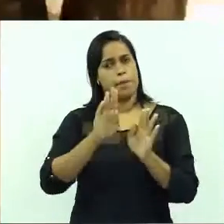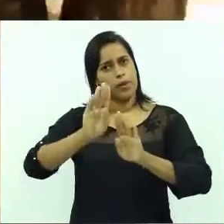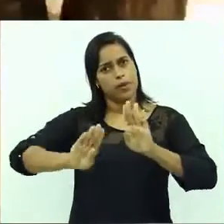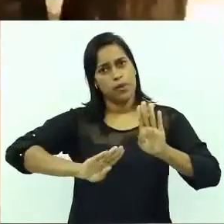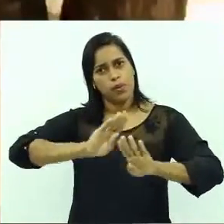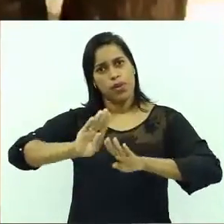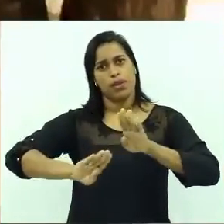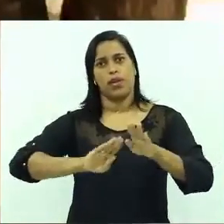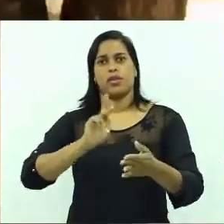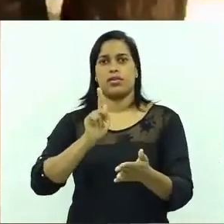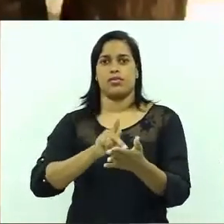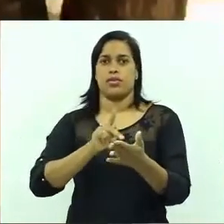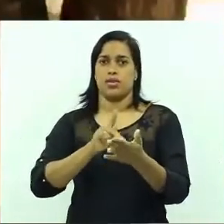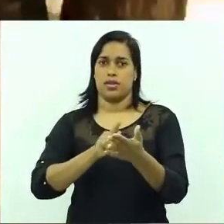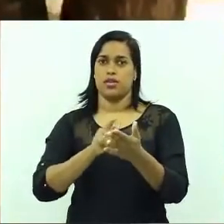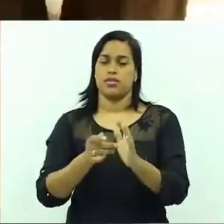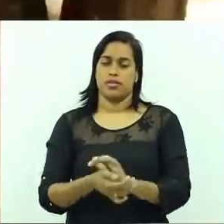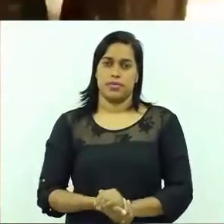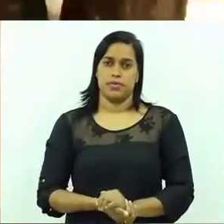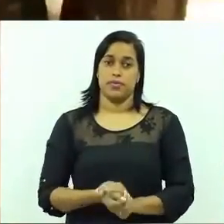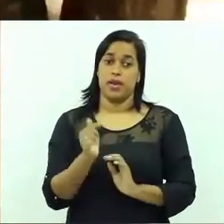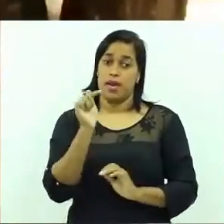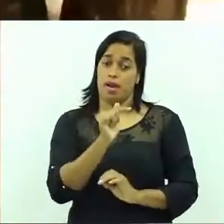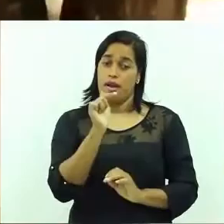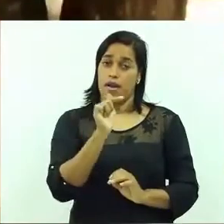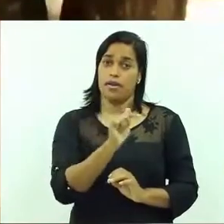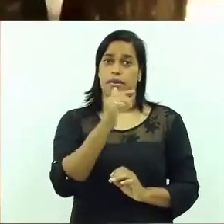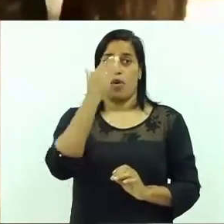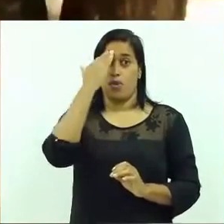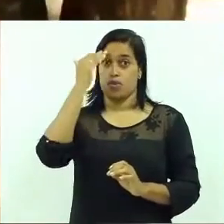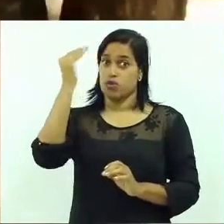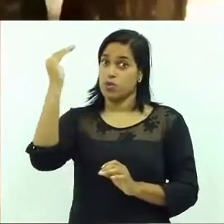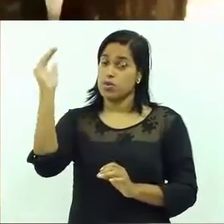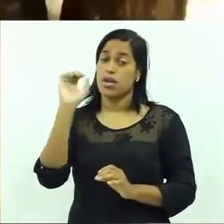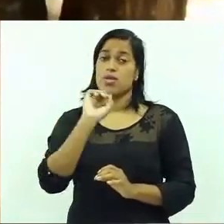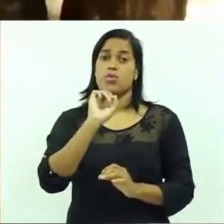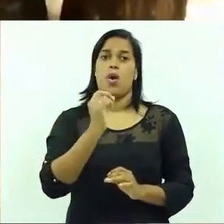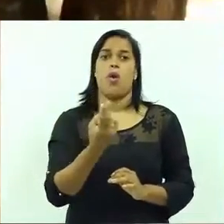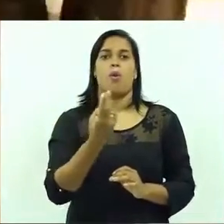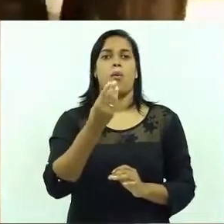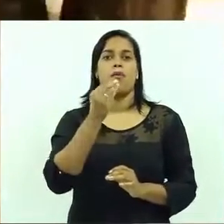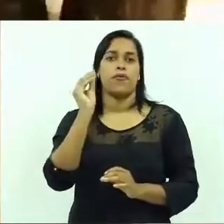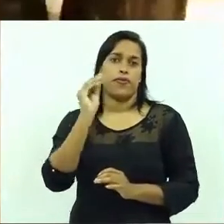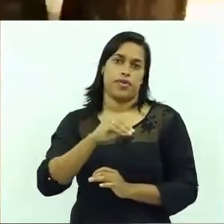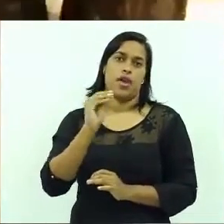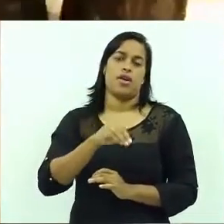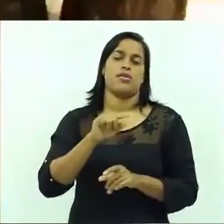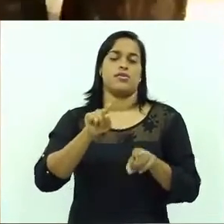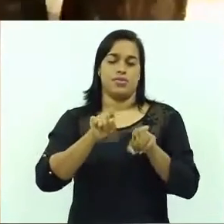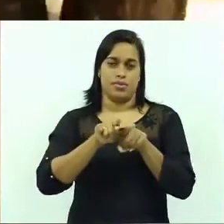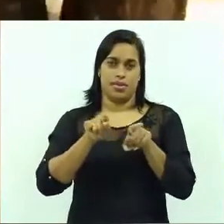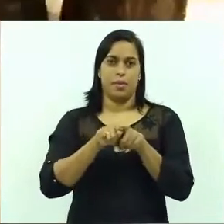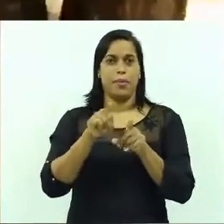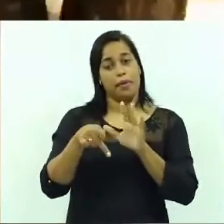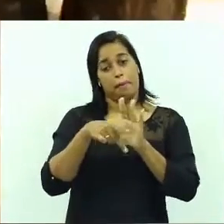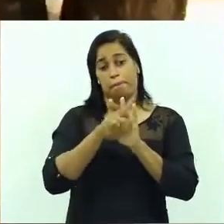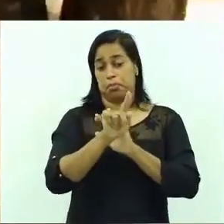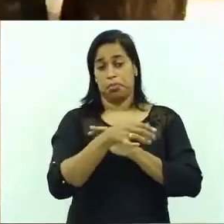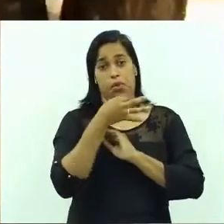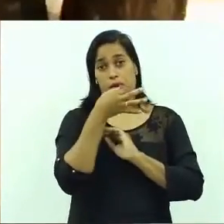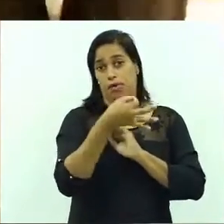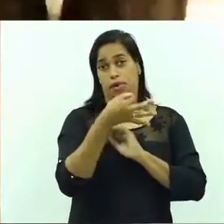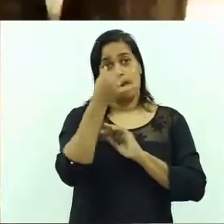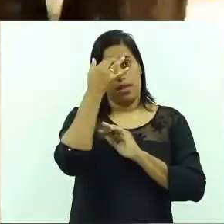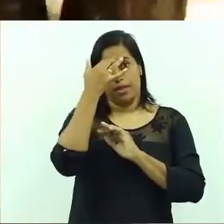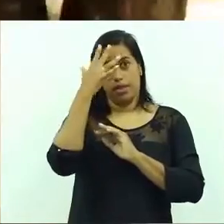porque provavelmente aí é onde vai estar o sucesso ou o fracasso da tua ideia. Vamos